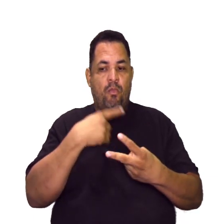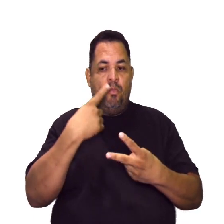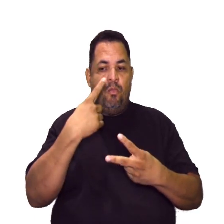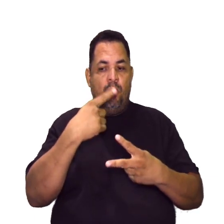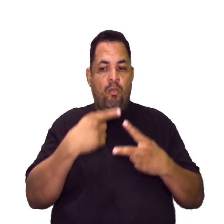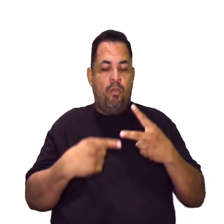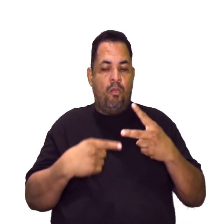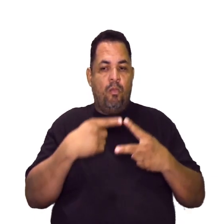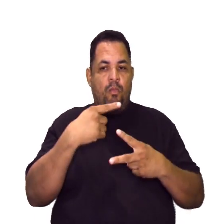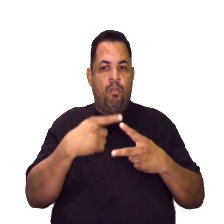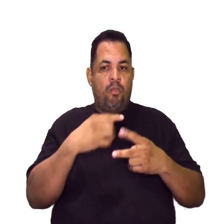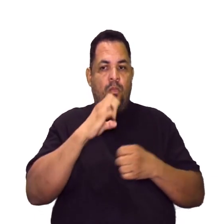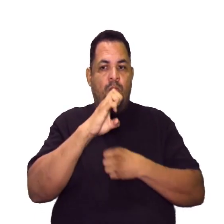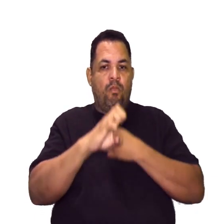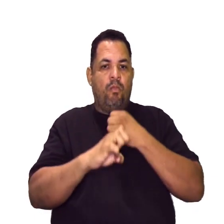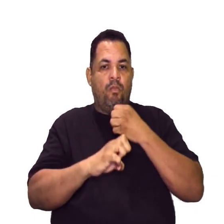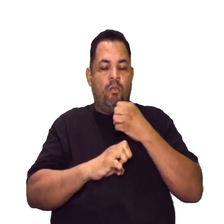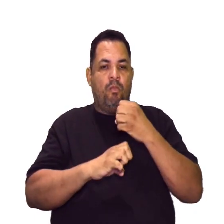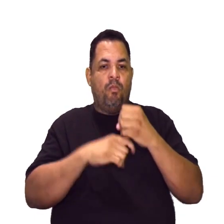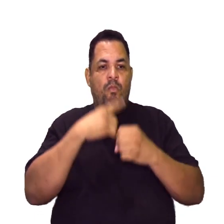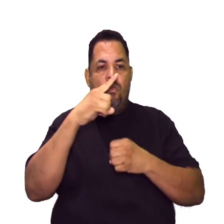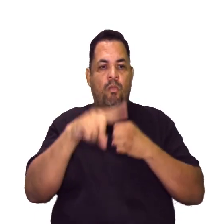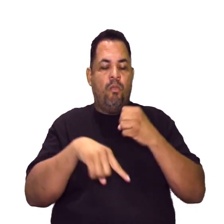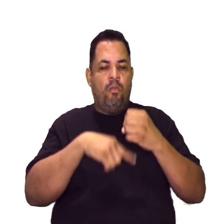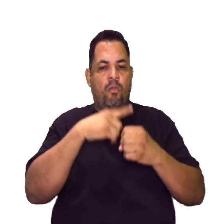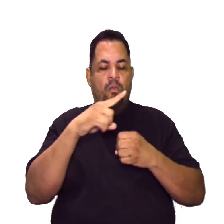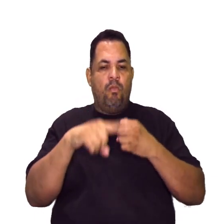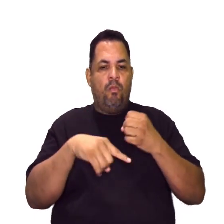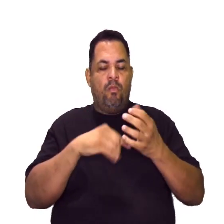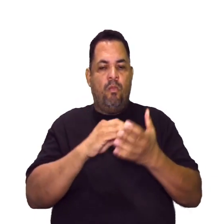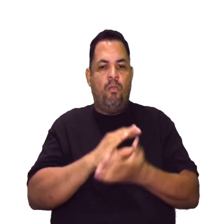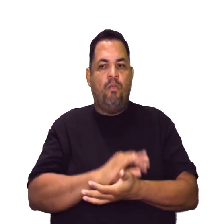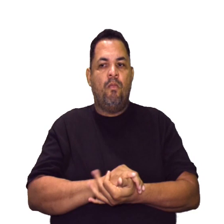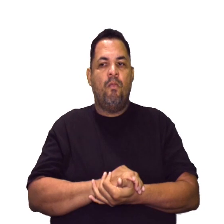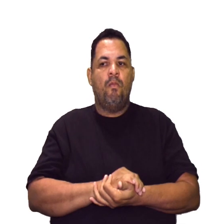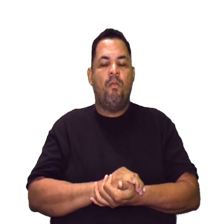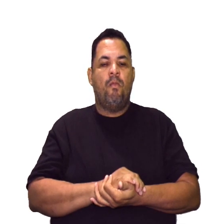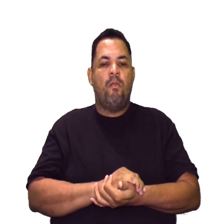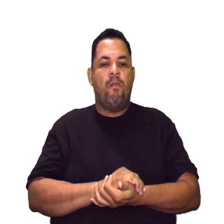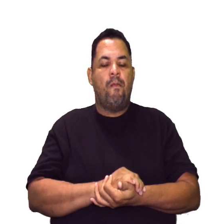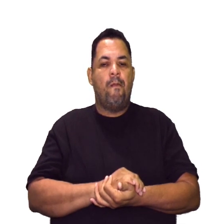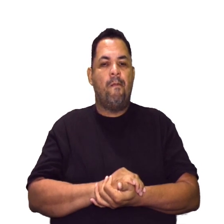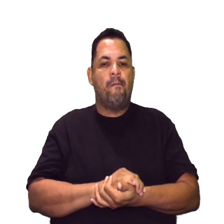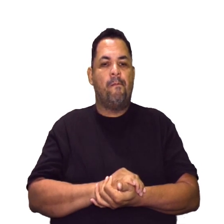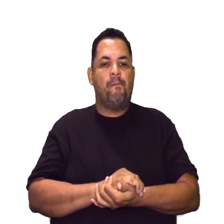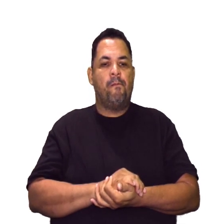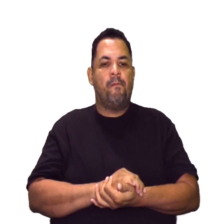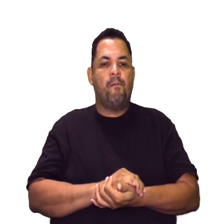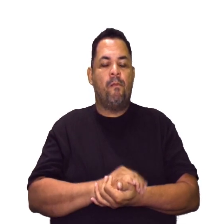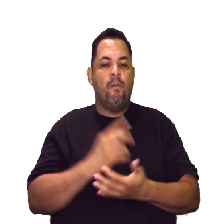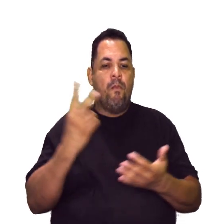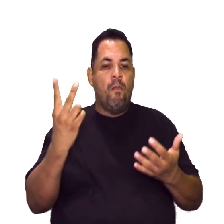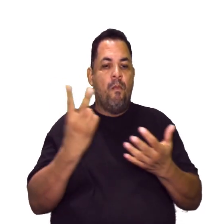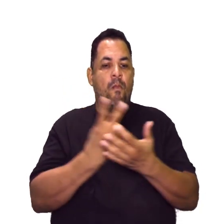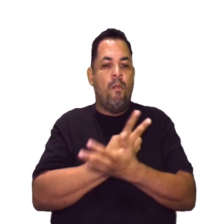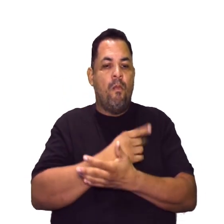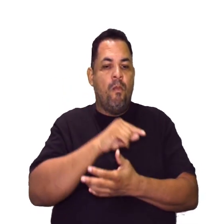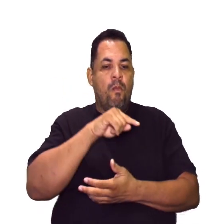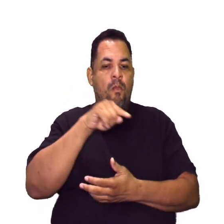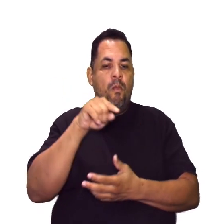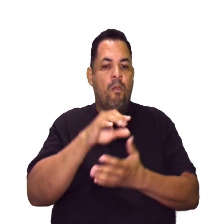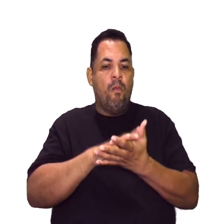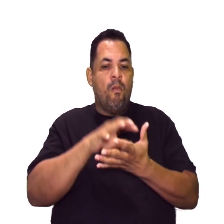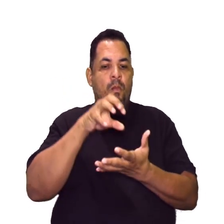elétrons. Ótimo. Então, aqui, ó, 2 elétrons desse oxigênio com 2. Acontece que o